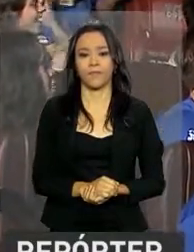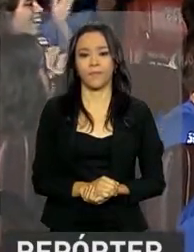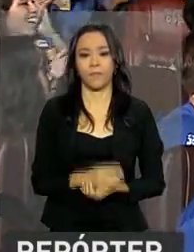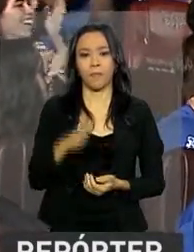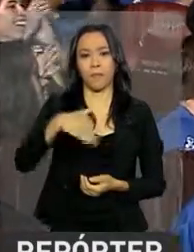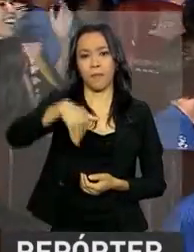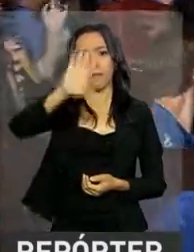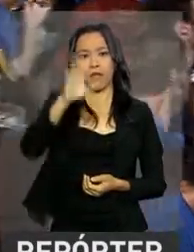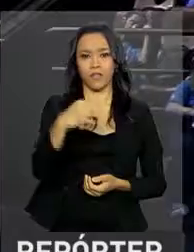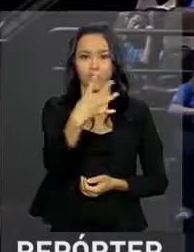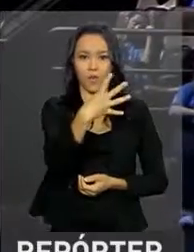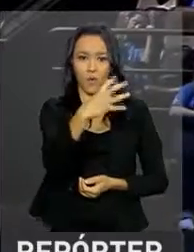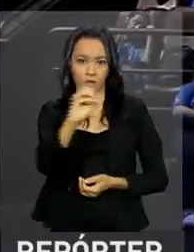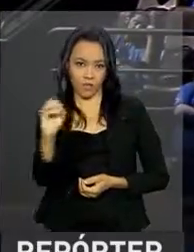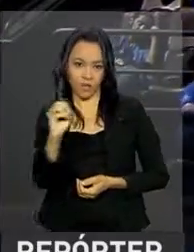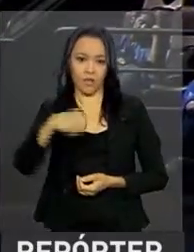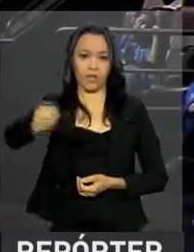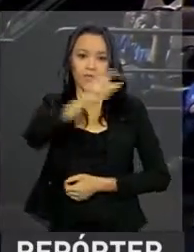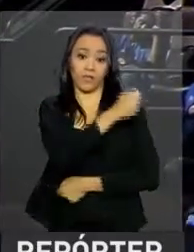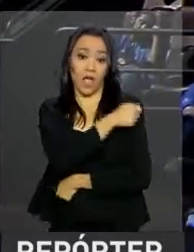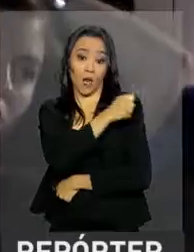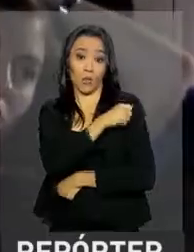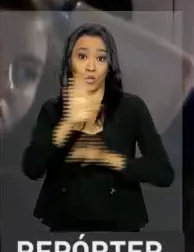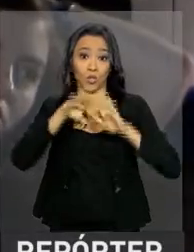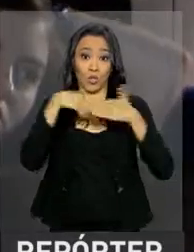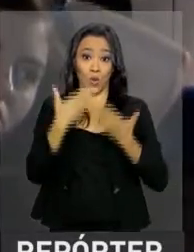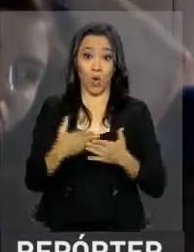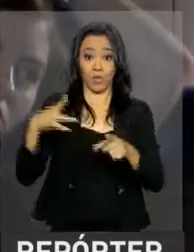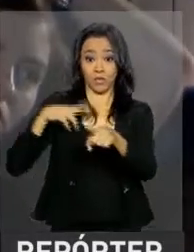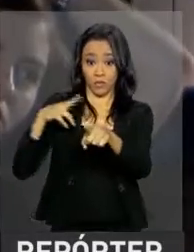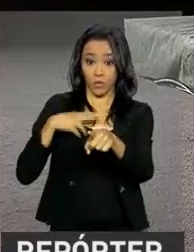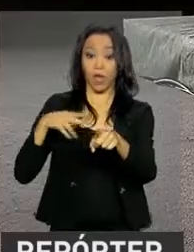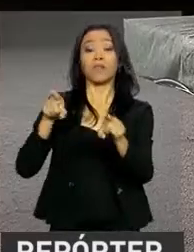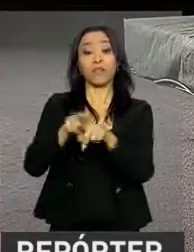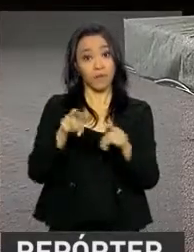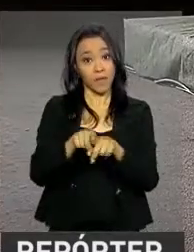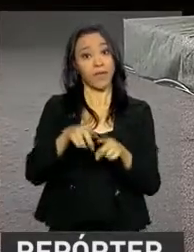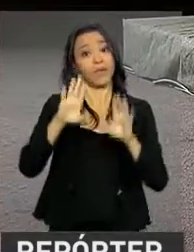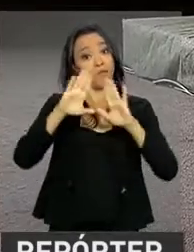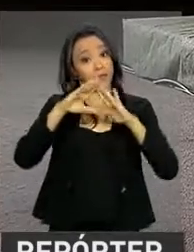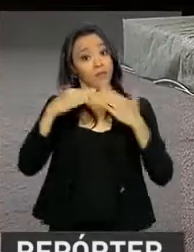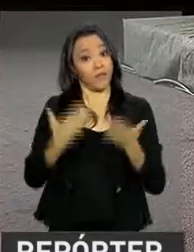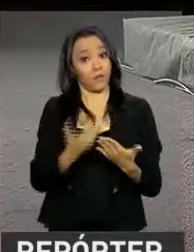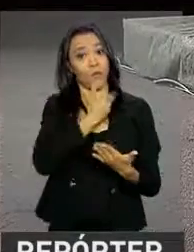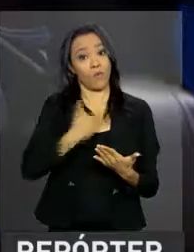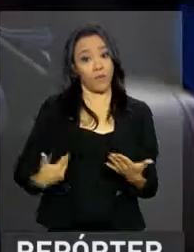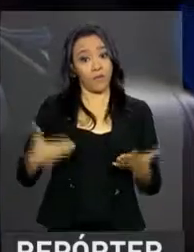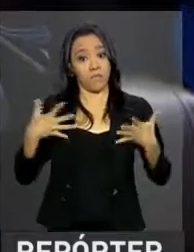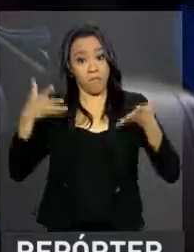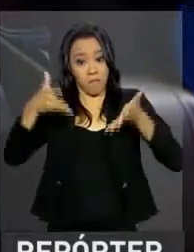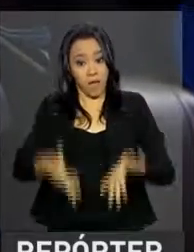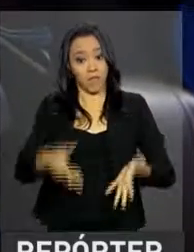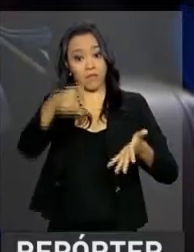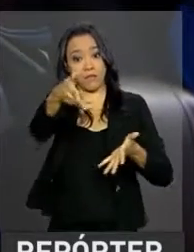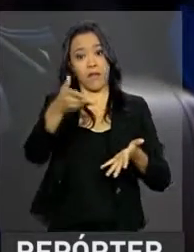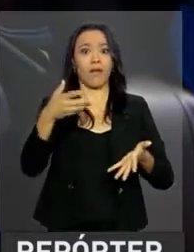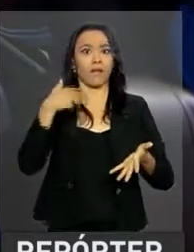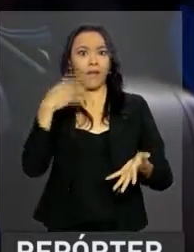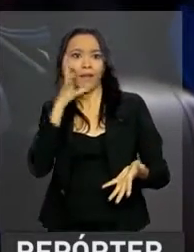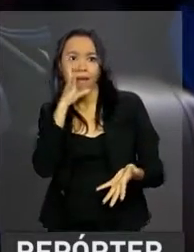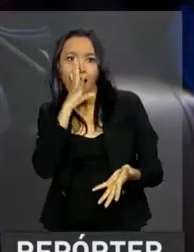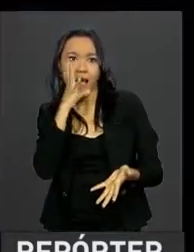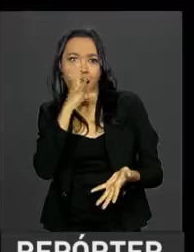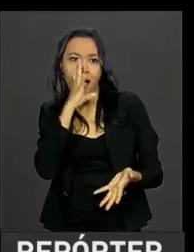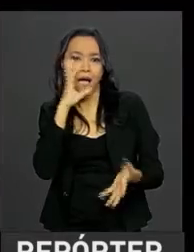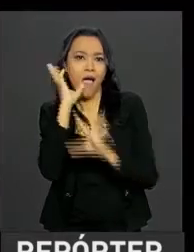Mais de 400 alunos de escolas particulares e públicas participaram do evento, todo mundo querendo